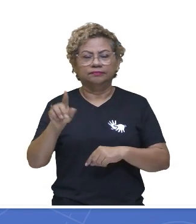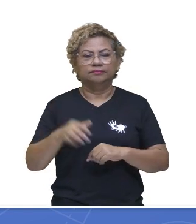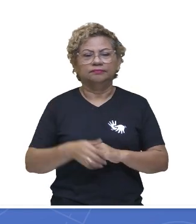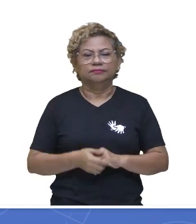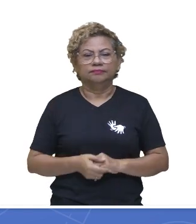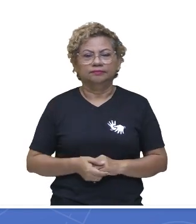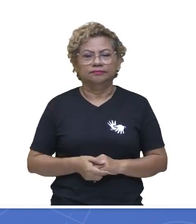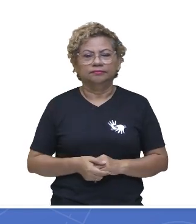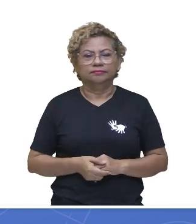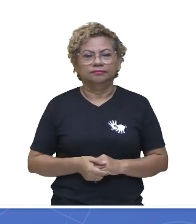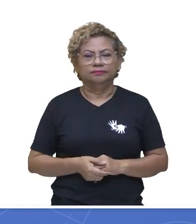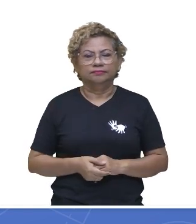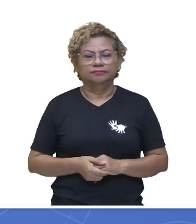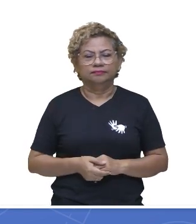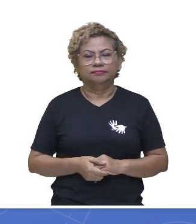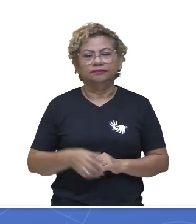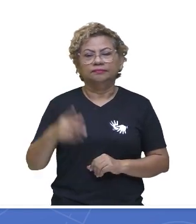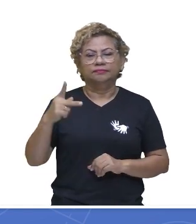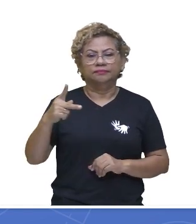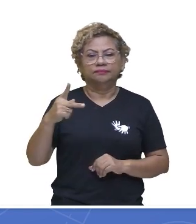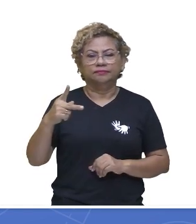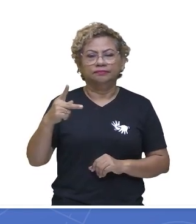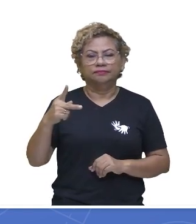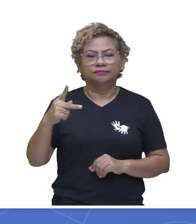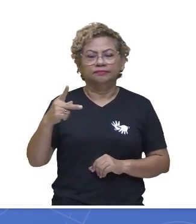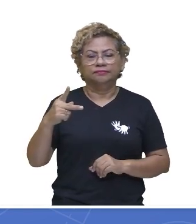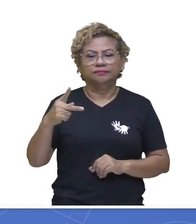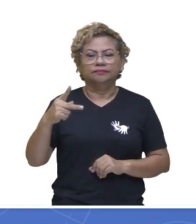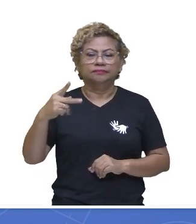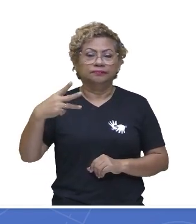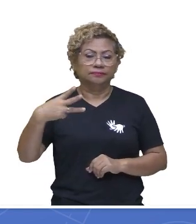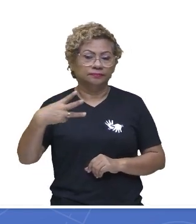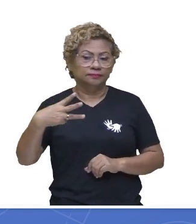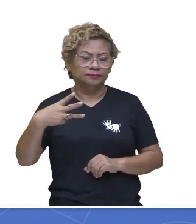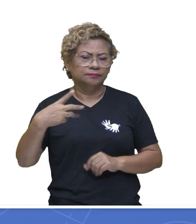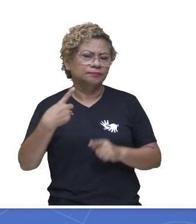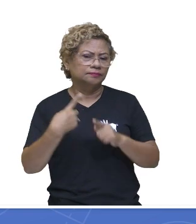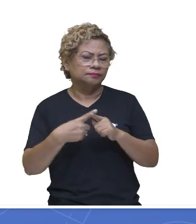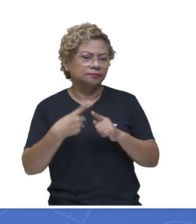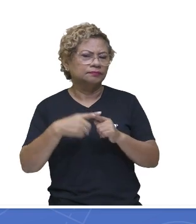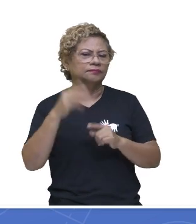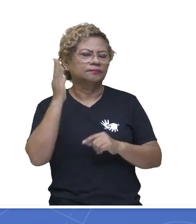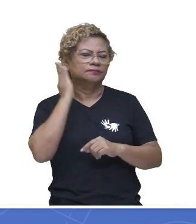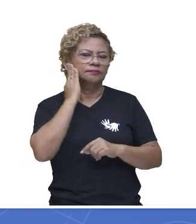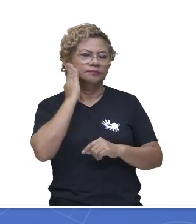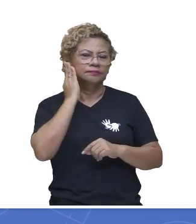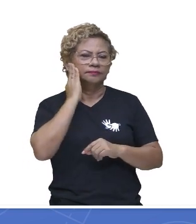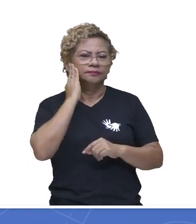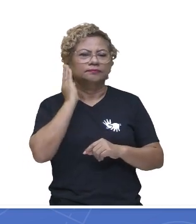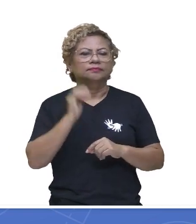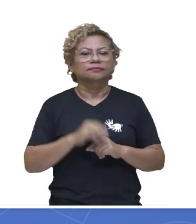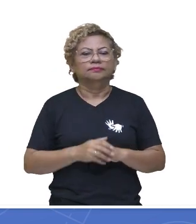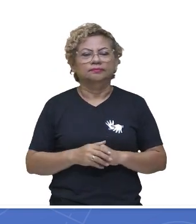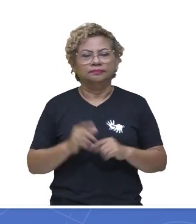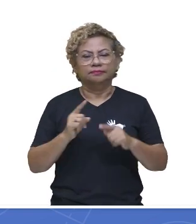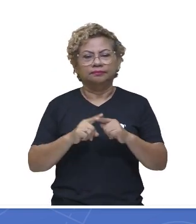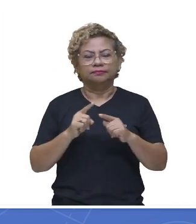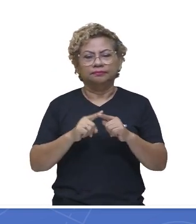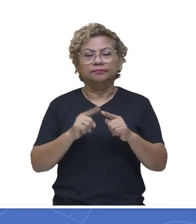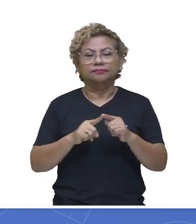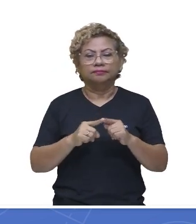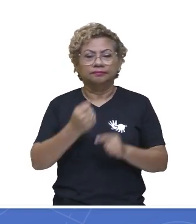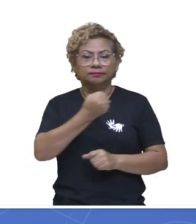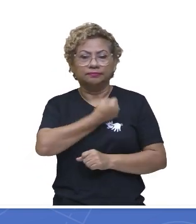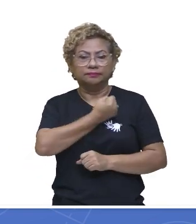ó, o P é igual a 3. Por quê? Porque nós já sabemos que esses dois números da ponta,